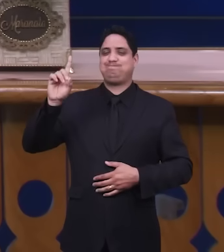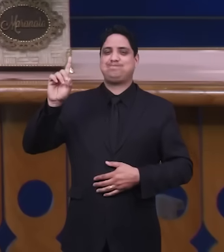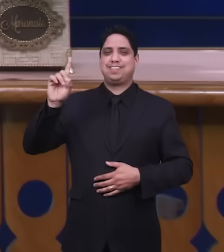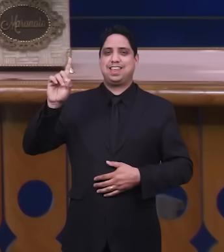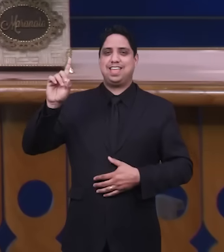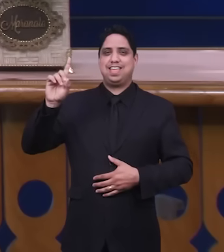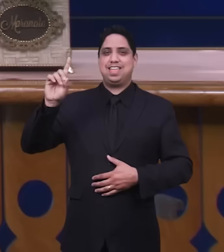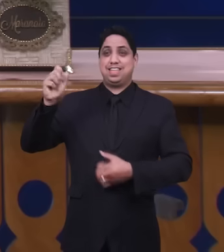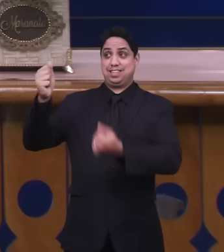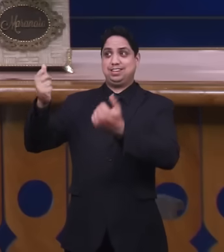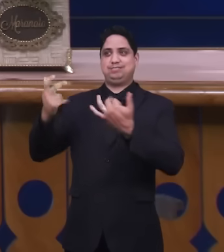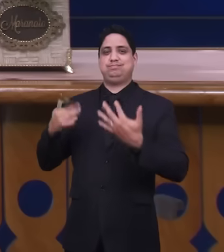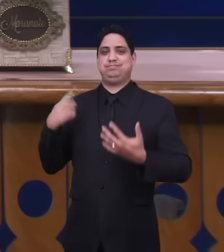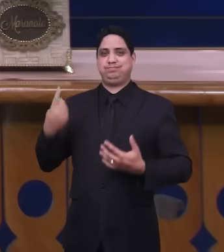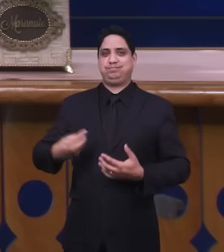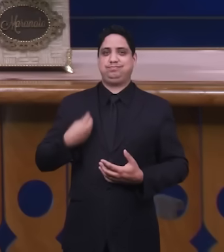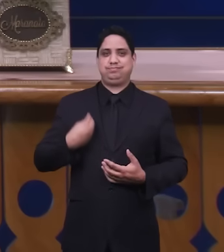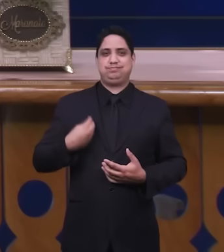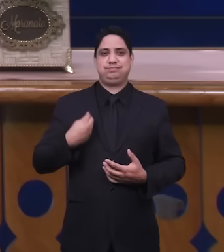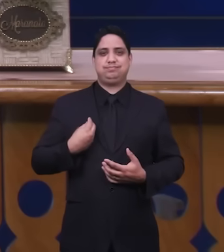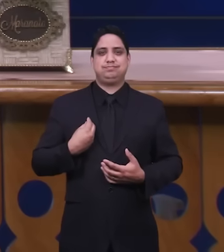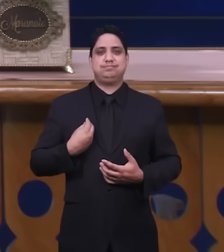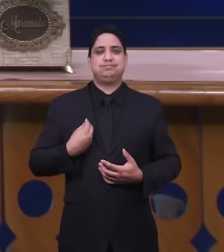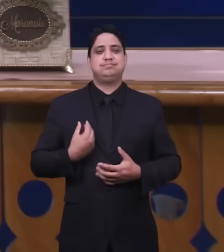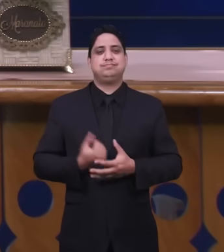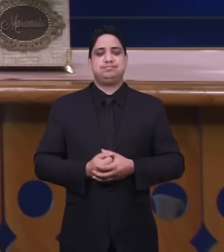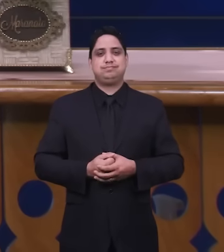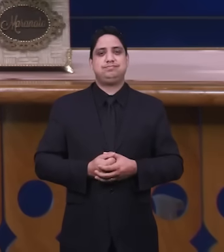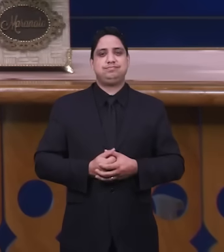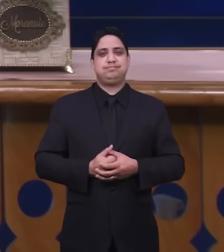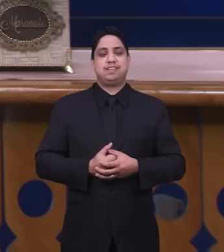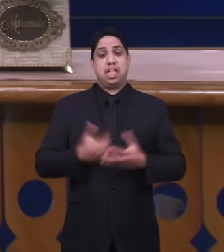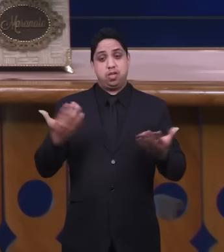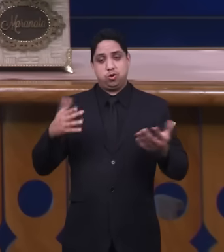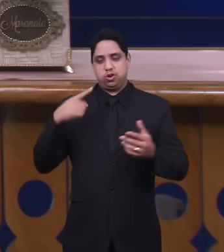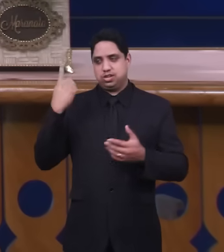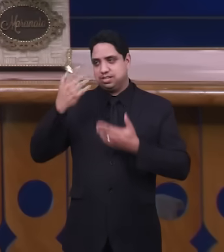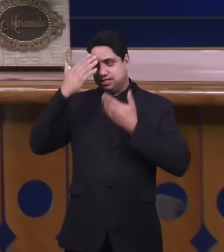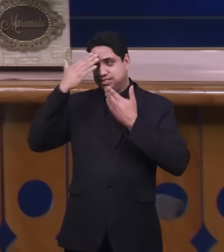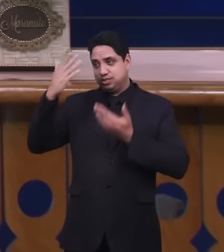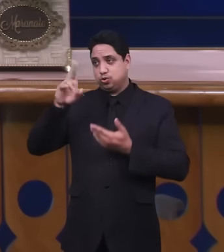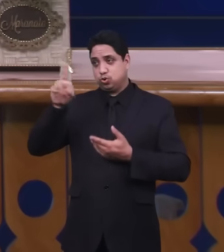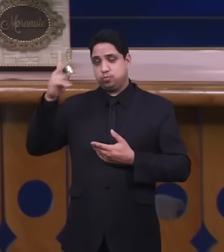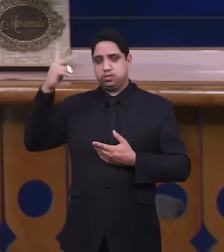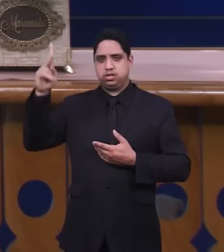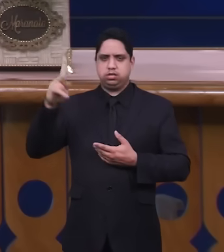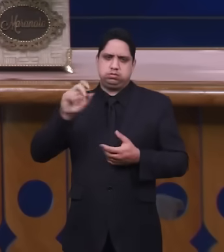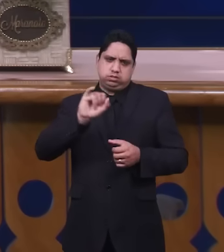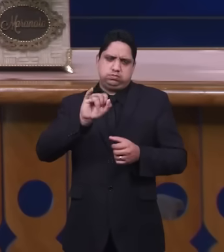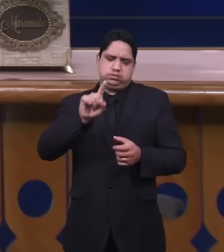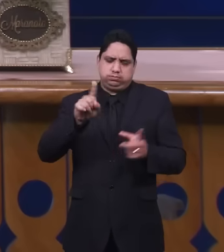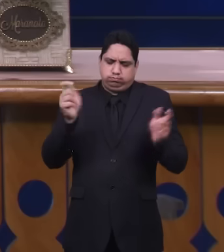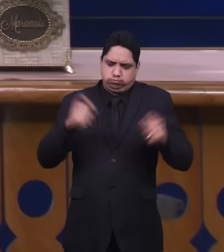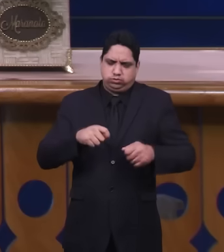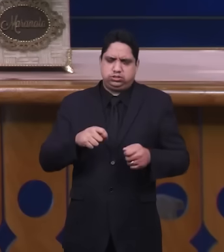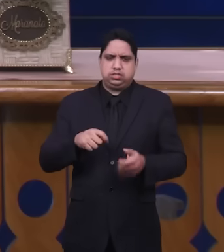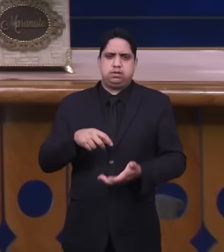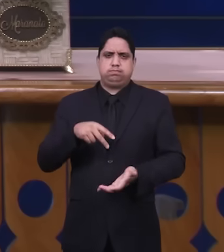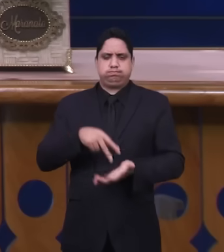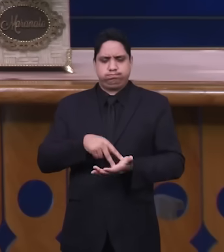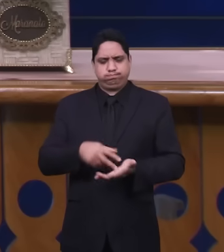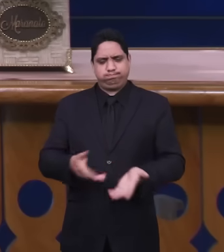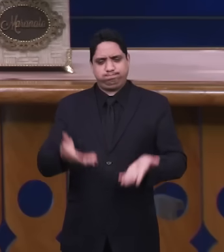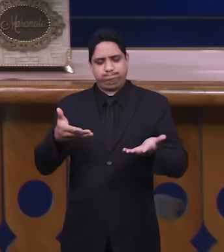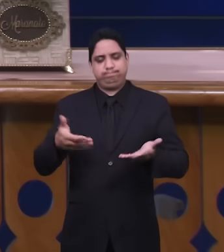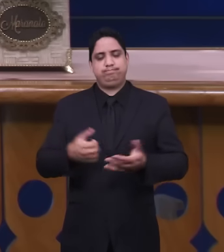Ele converte em bênçãos para as nossas vidas. Por isso, nós vamos agora glorificar o nome dEle. Eles que puderem, claro, desejarem, podem